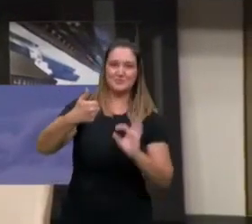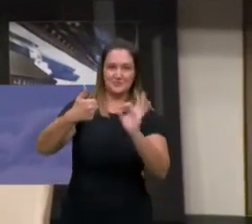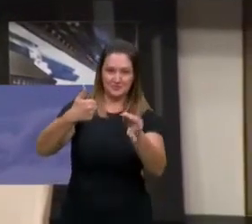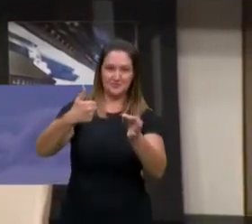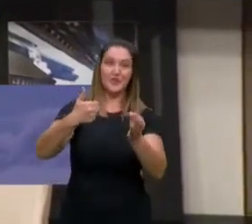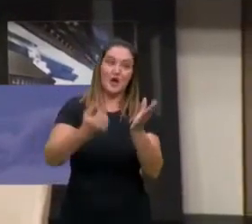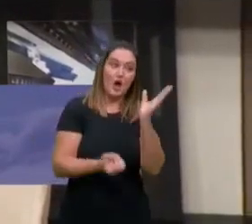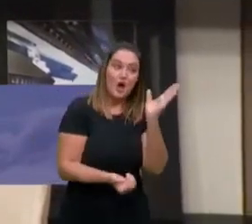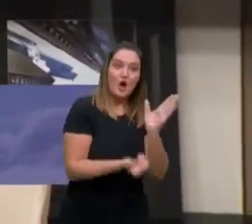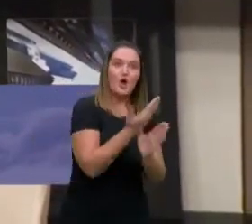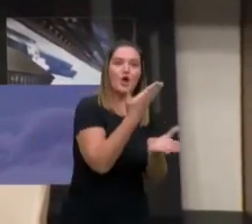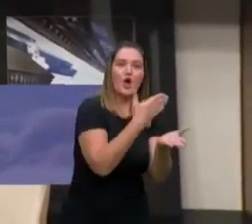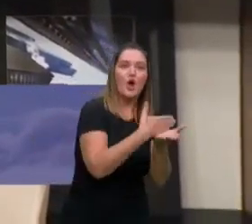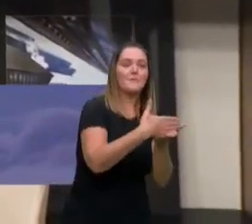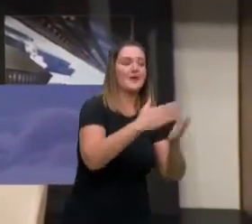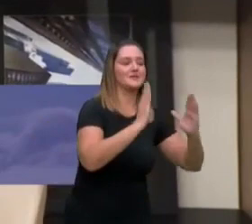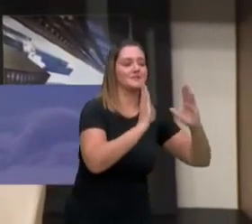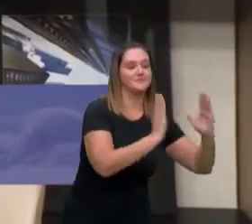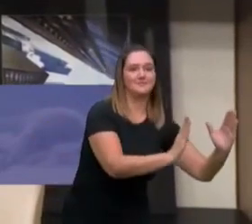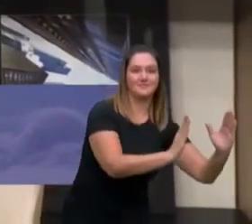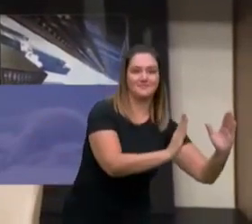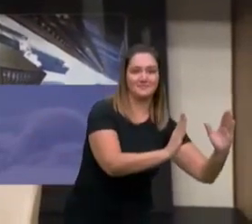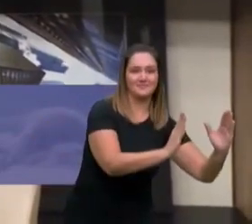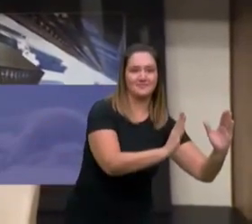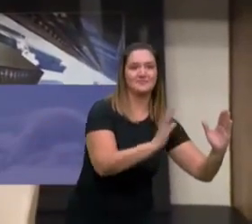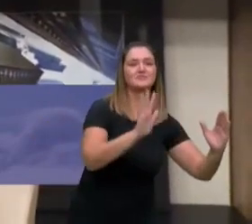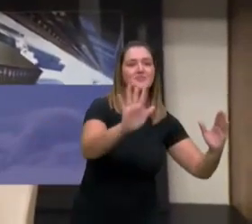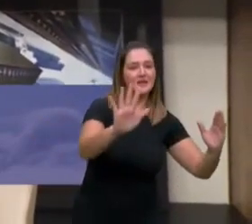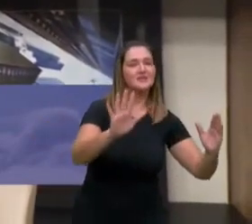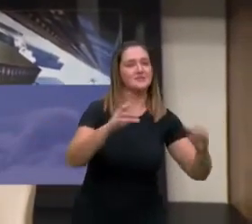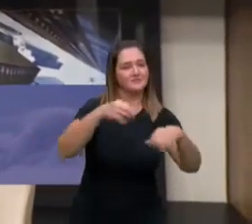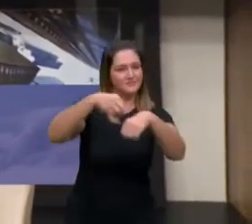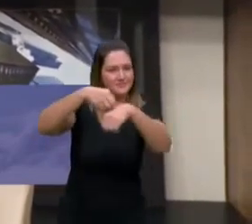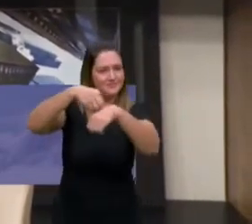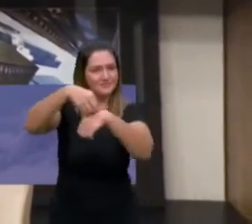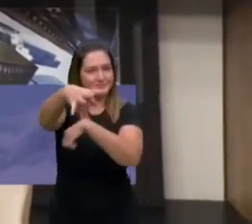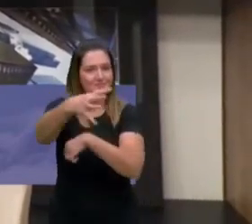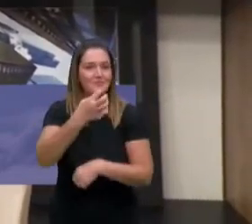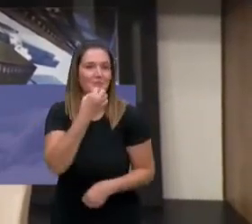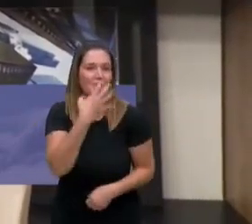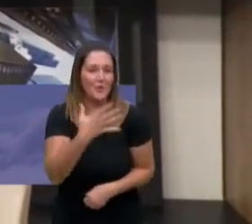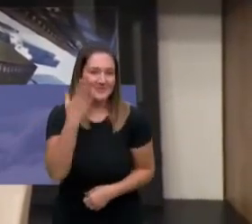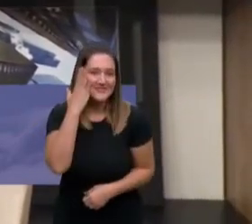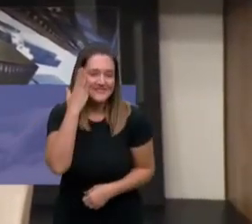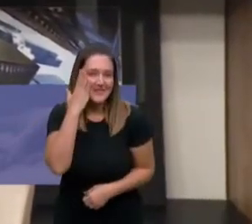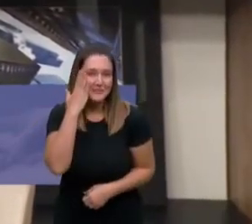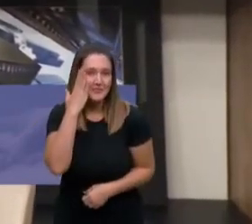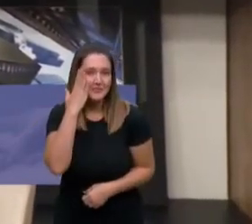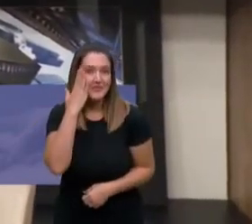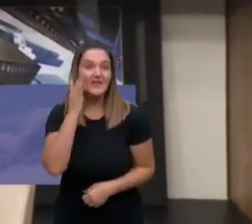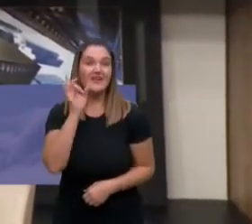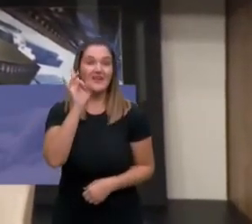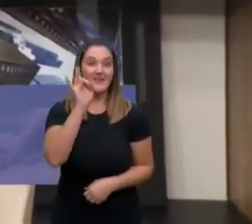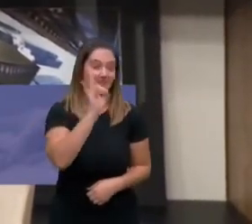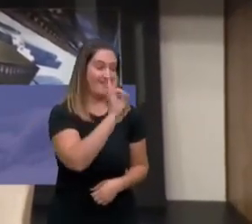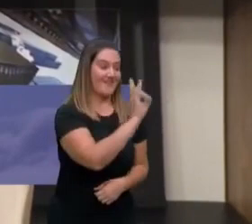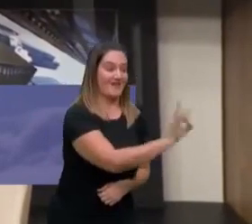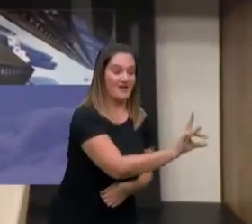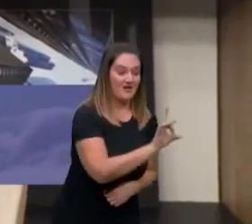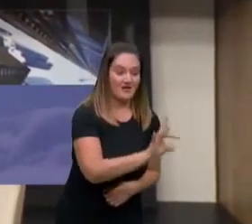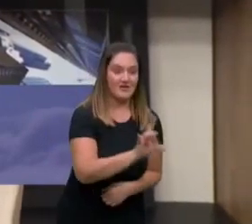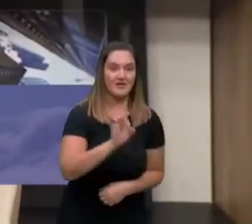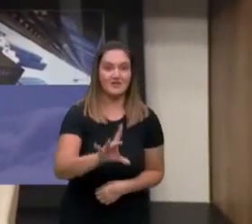começa então as sete igrejas. Mas tem uma informação boa para falar para você. Sabe qual é? É assim, para cada